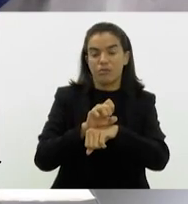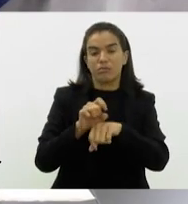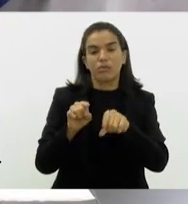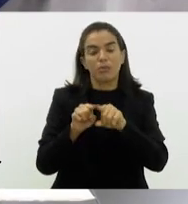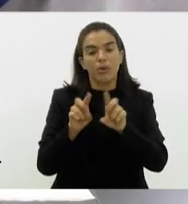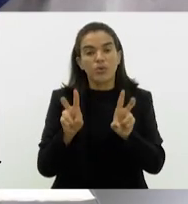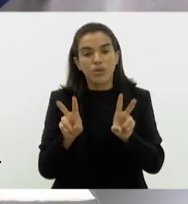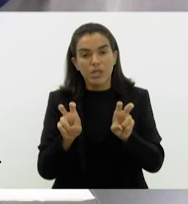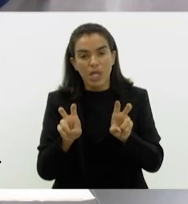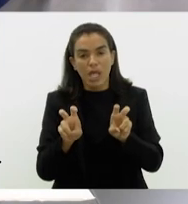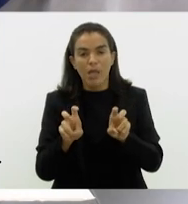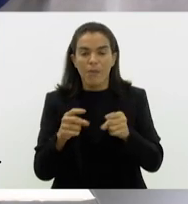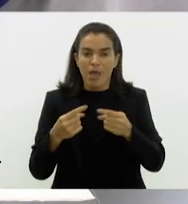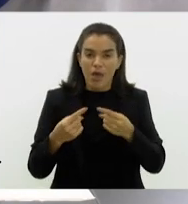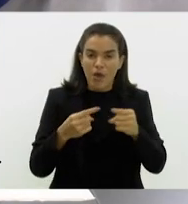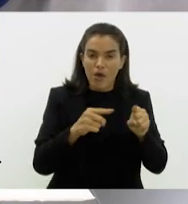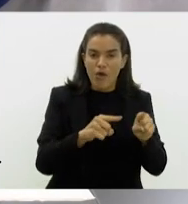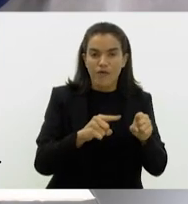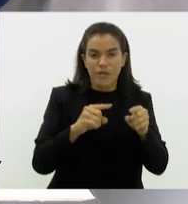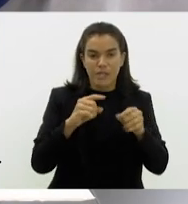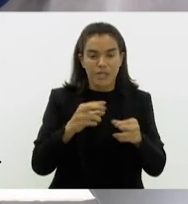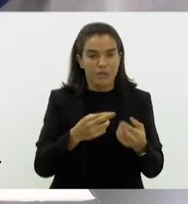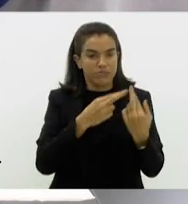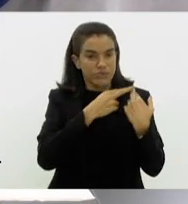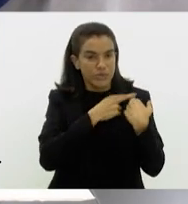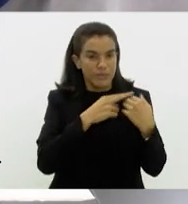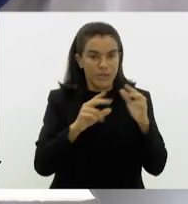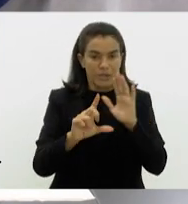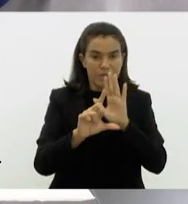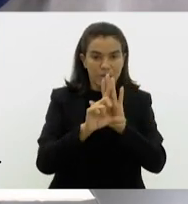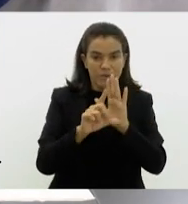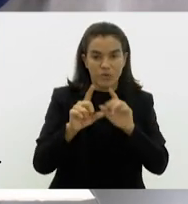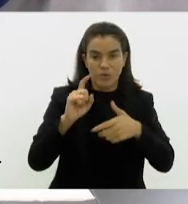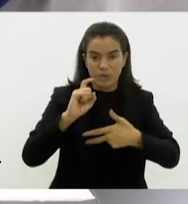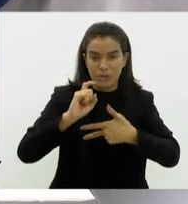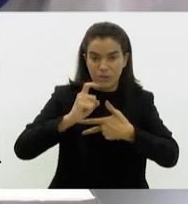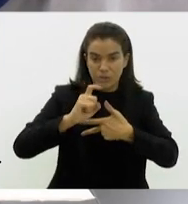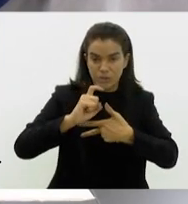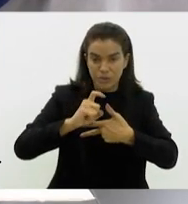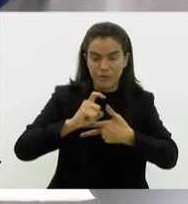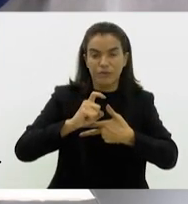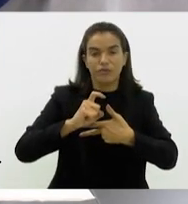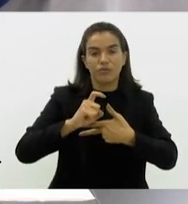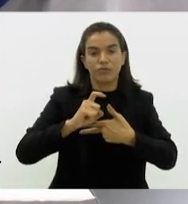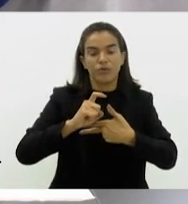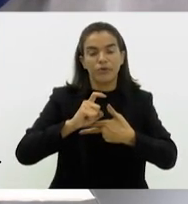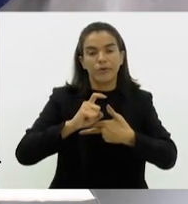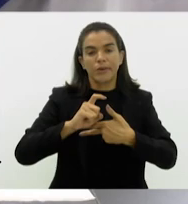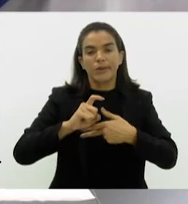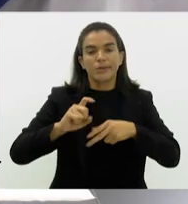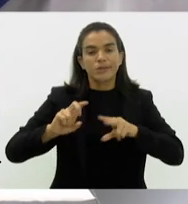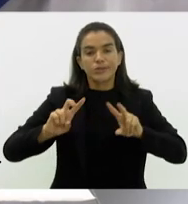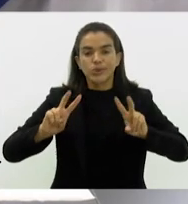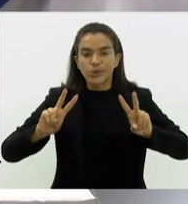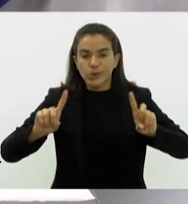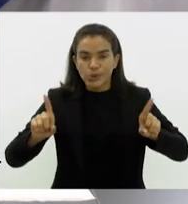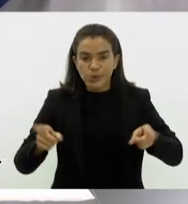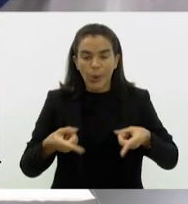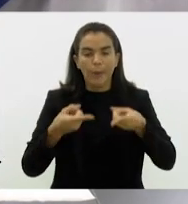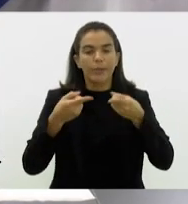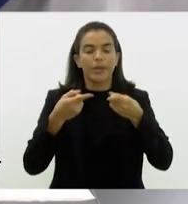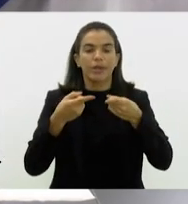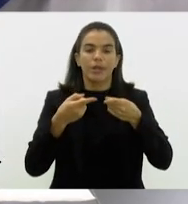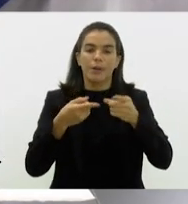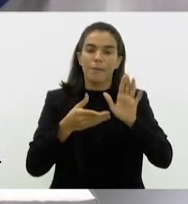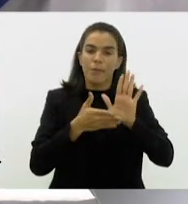cujo tema é ofensa, competência legislativa, privativa do Executivo, sobre encaminhar